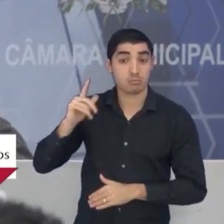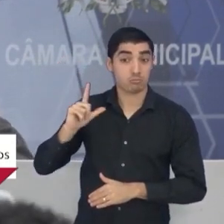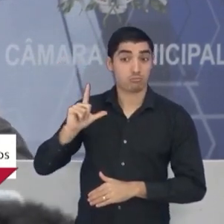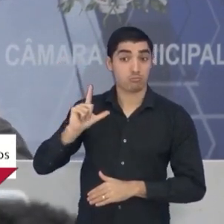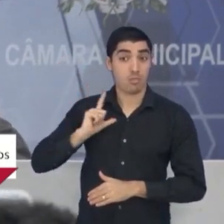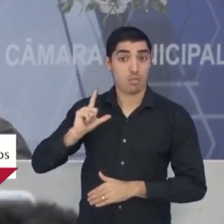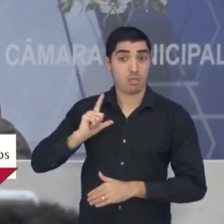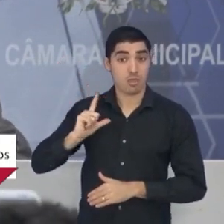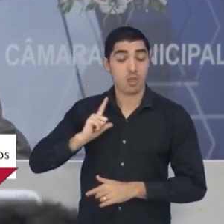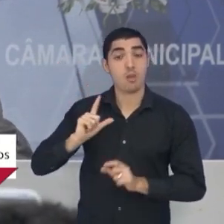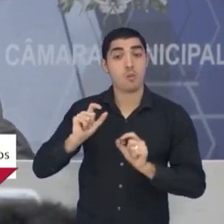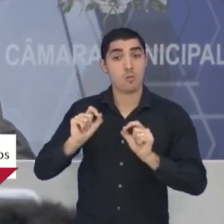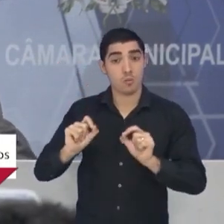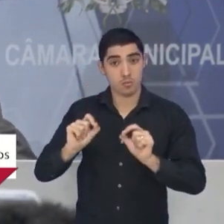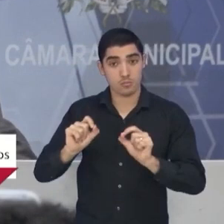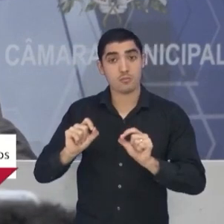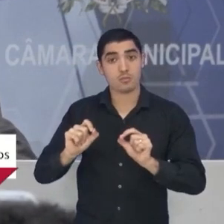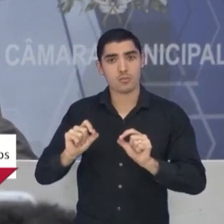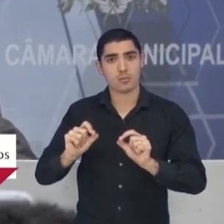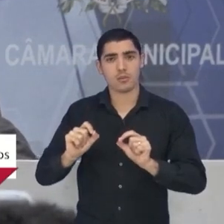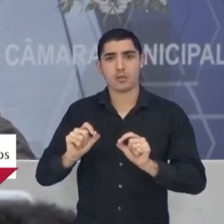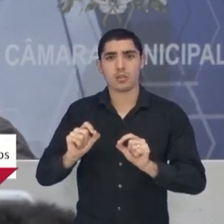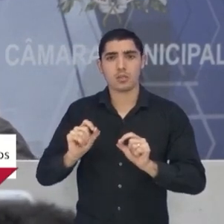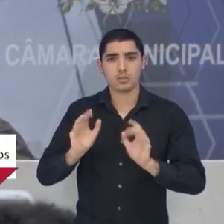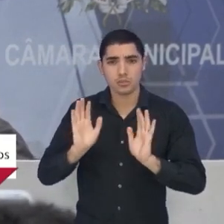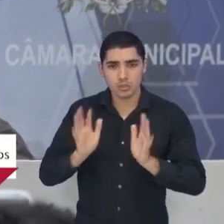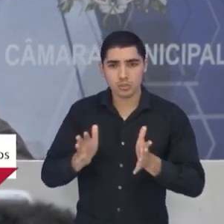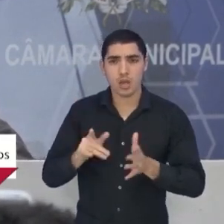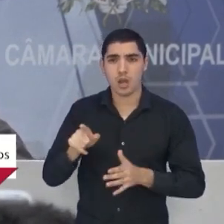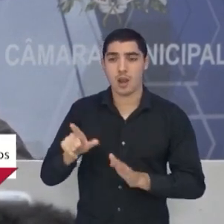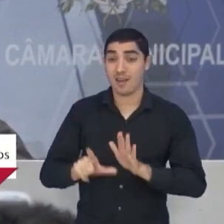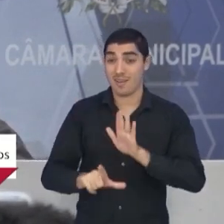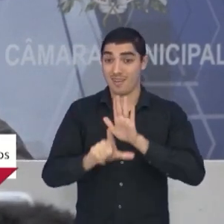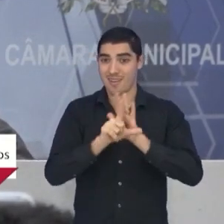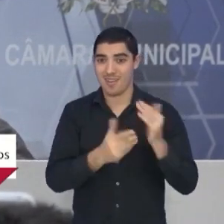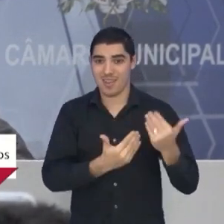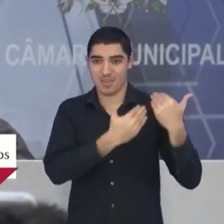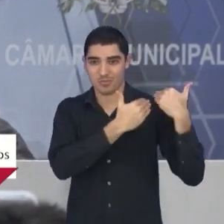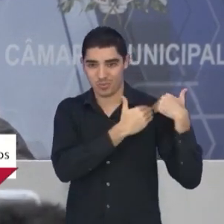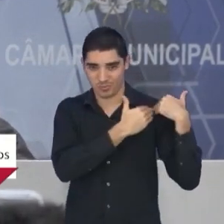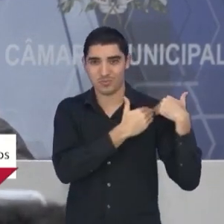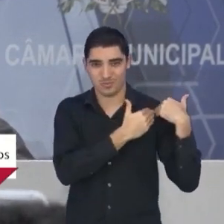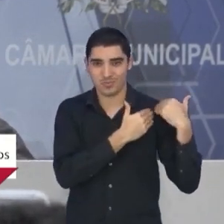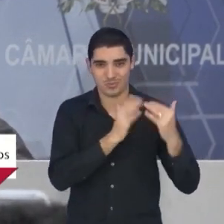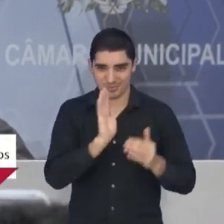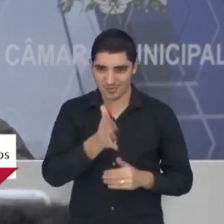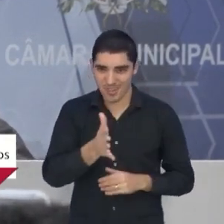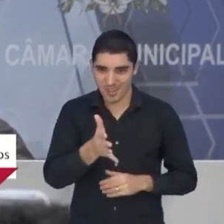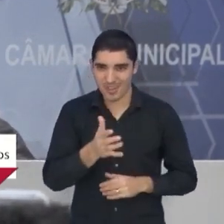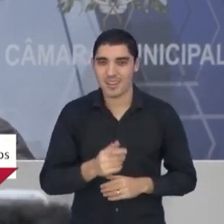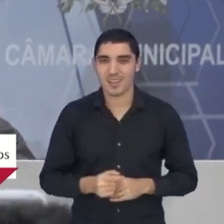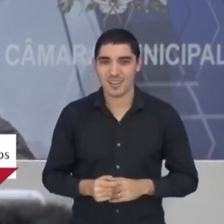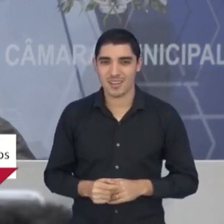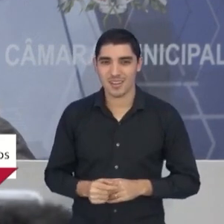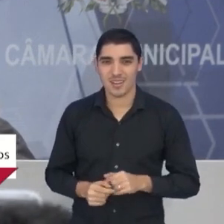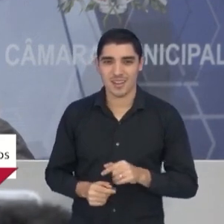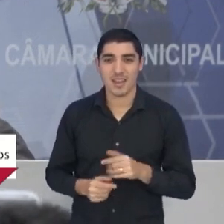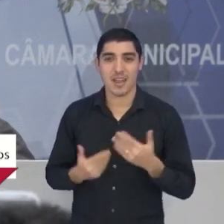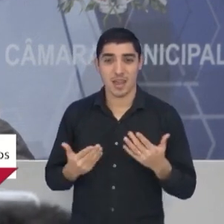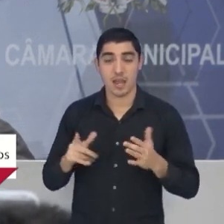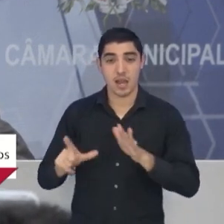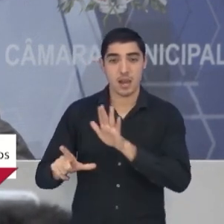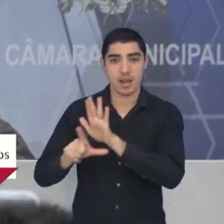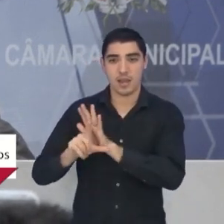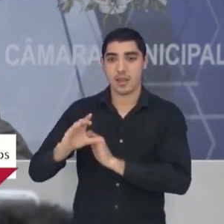temos limites impostos de pessoal foi a lei de responsabilidade colocou limite pessoal não foi quem a lei